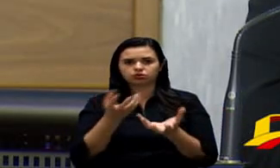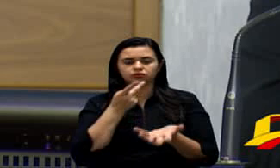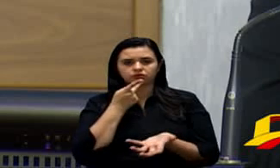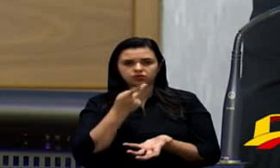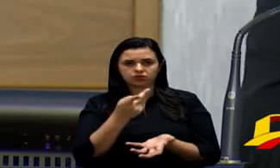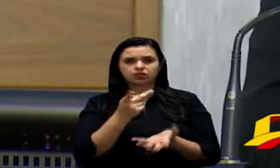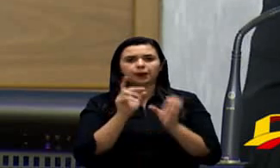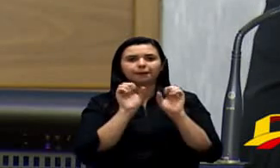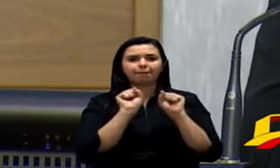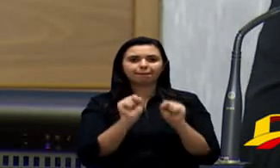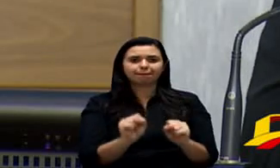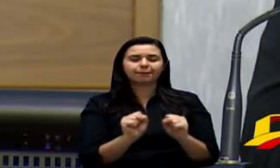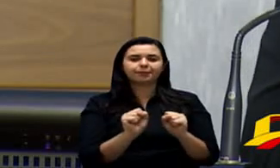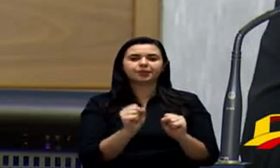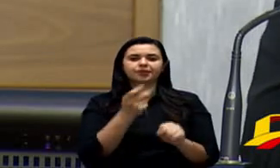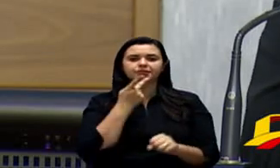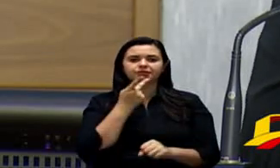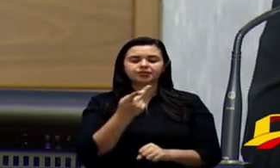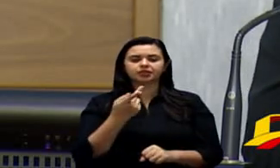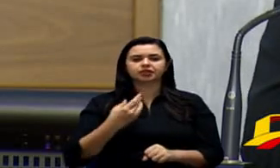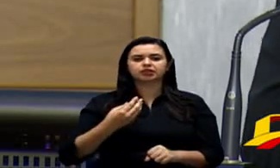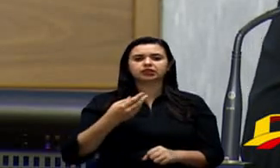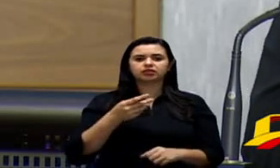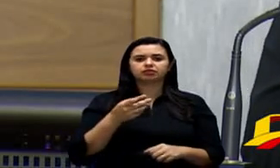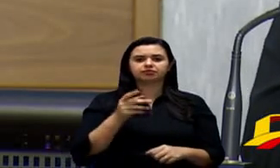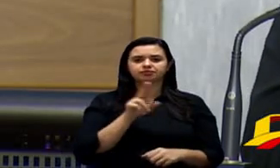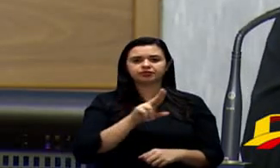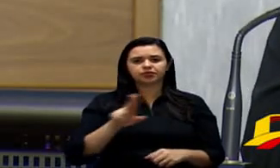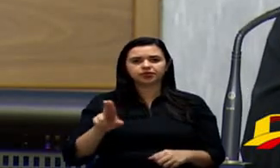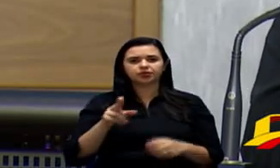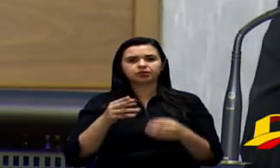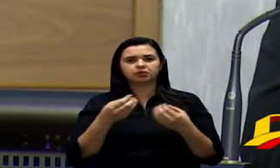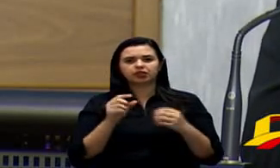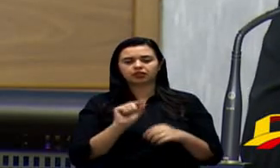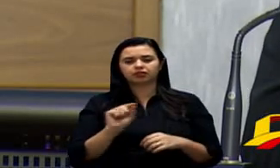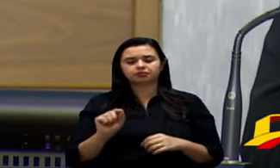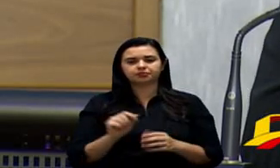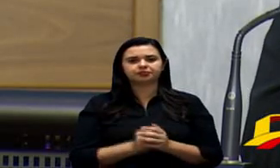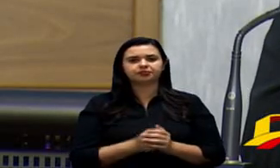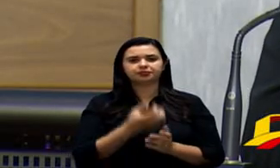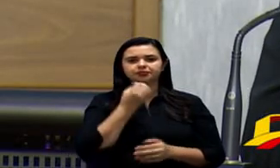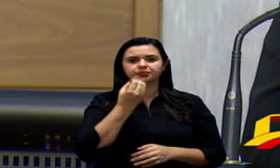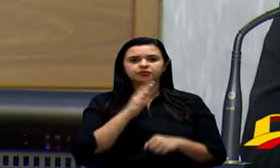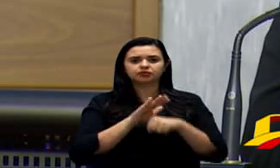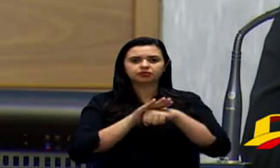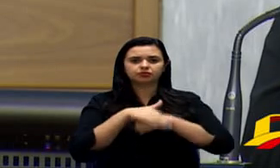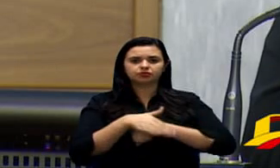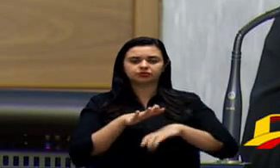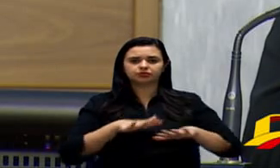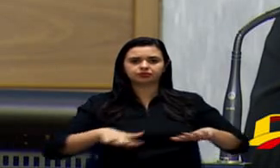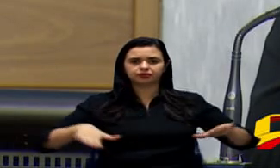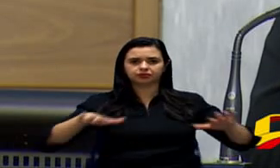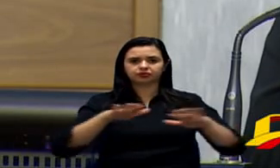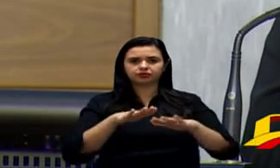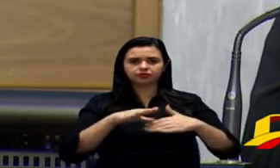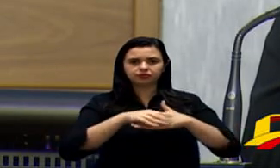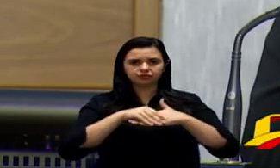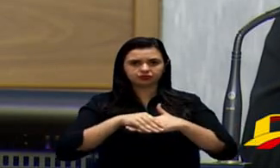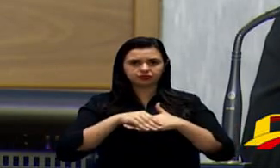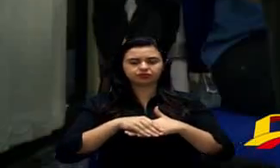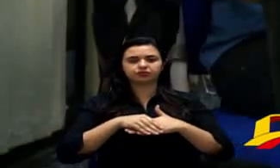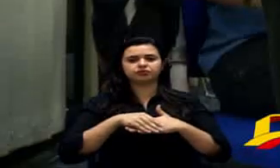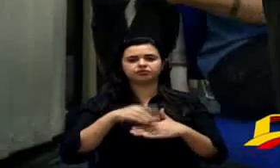Então, pode falar e se identificar. Oi. Tem um minuto. Boa noite a todos. Meus cumprimentos, Fernando